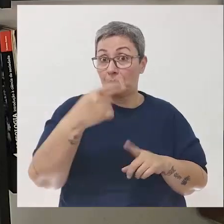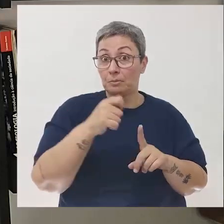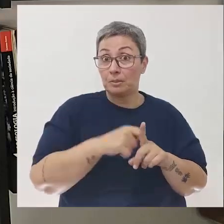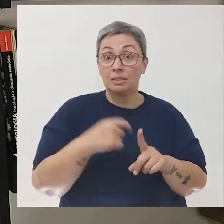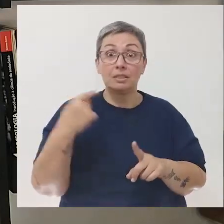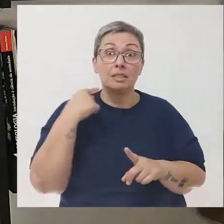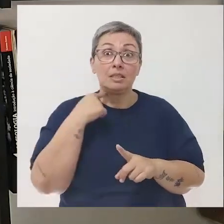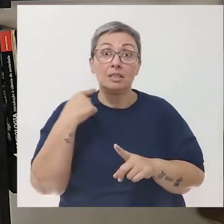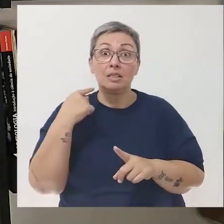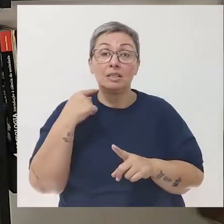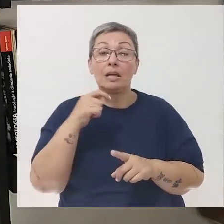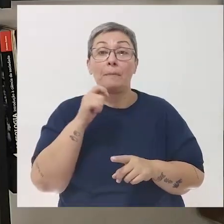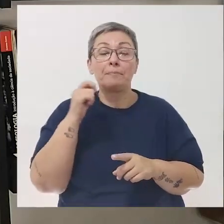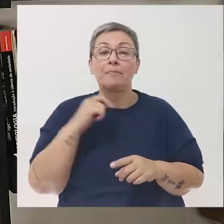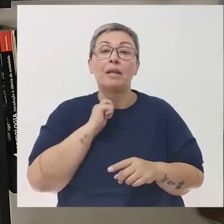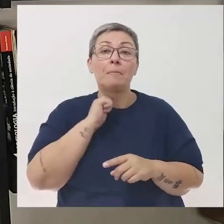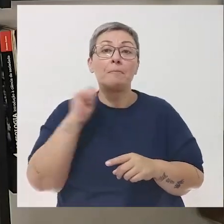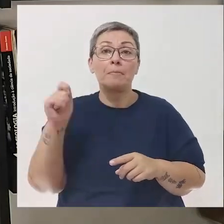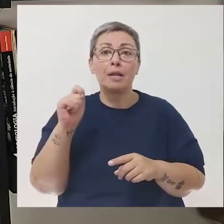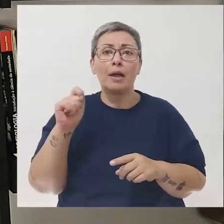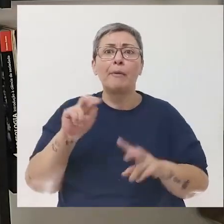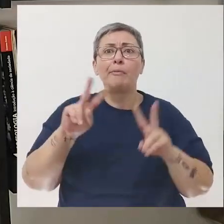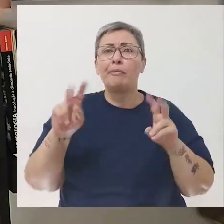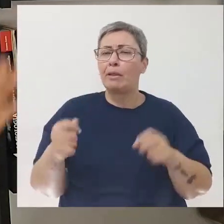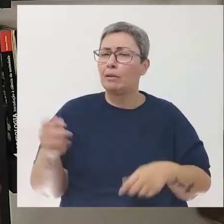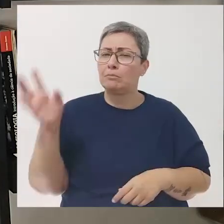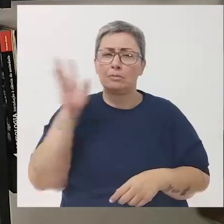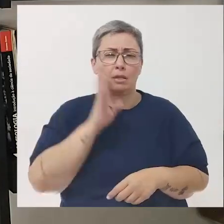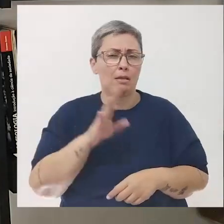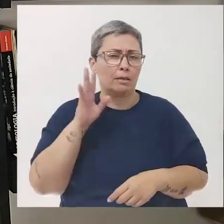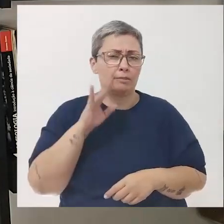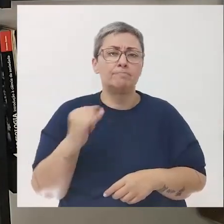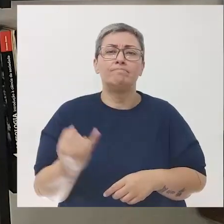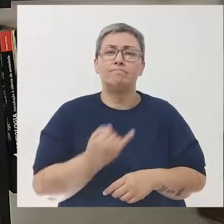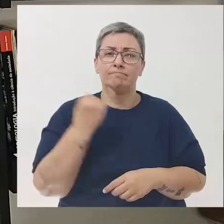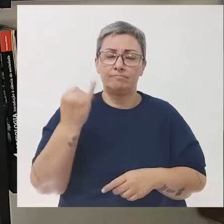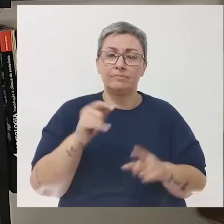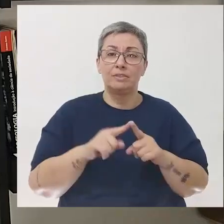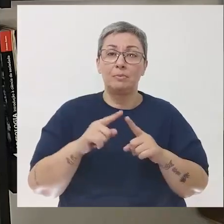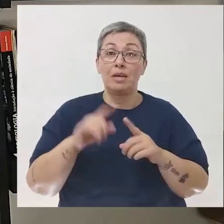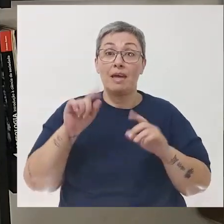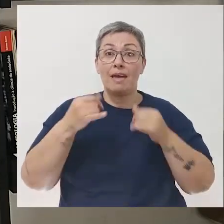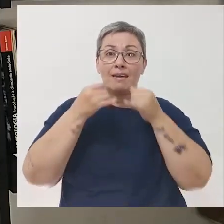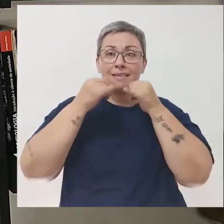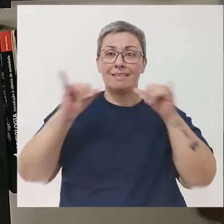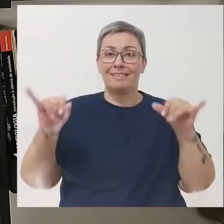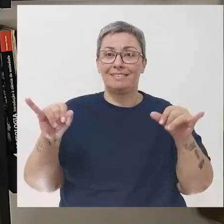de abril, a gente vai ter um outro tema também muito legal e muito importante: